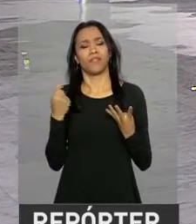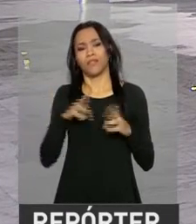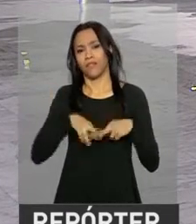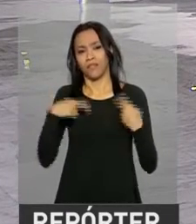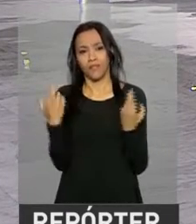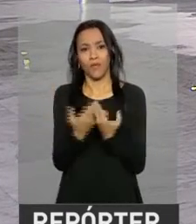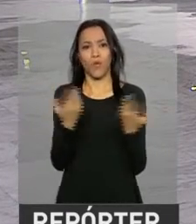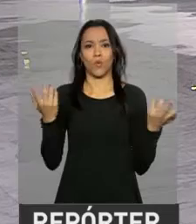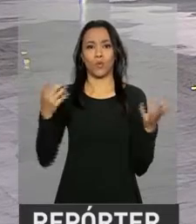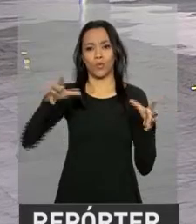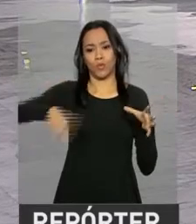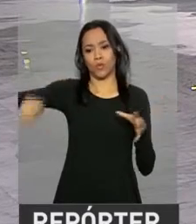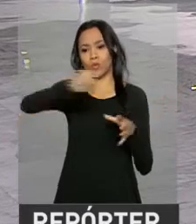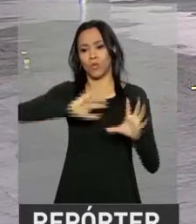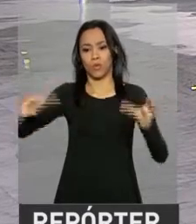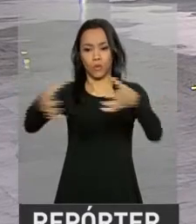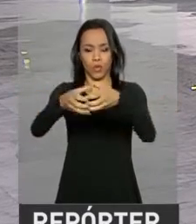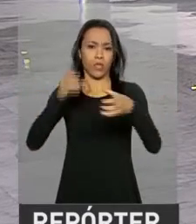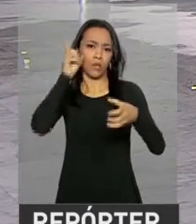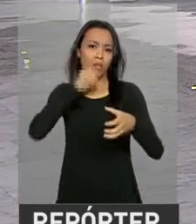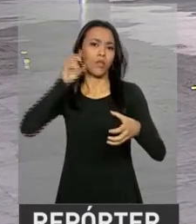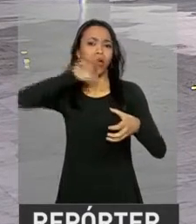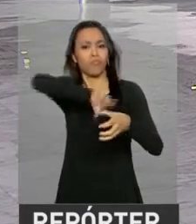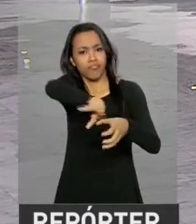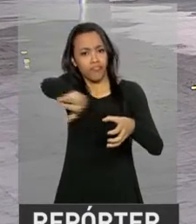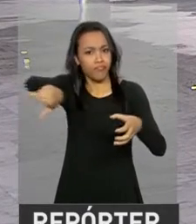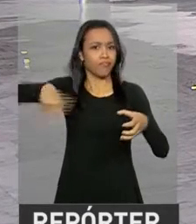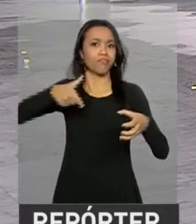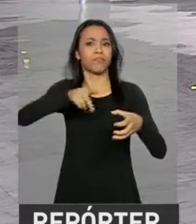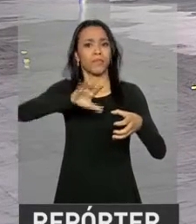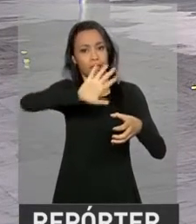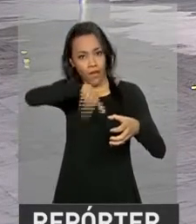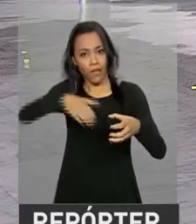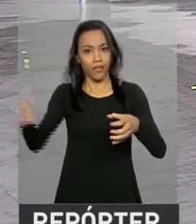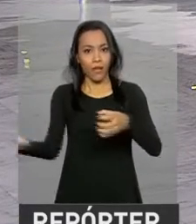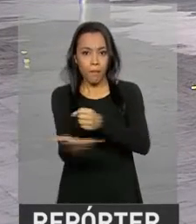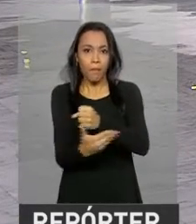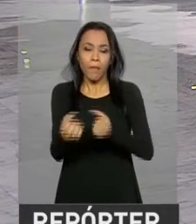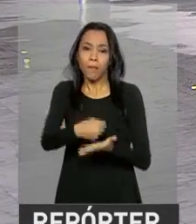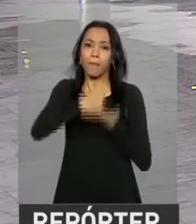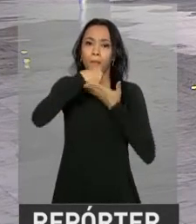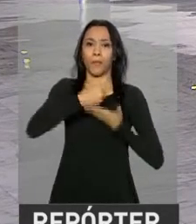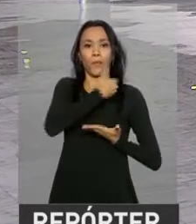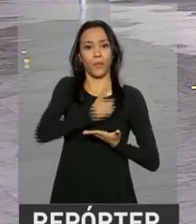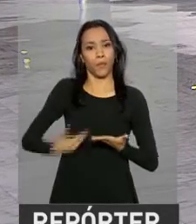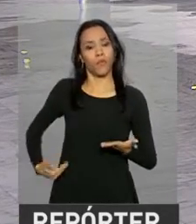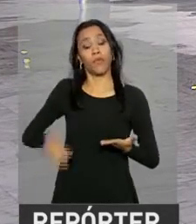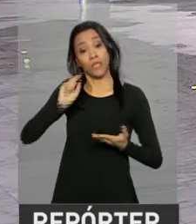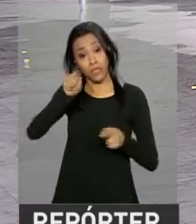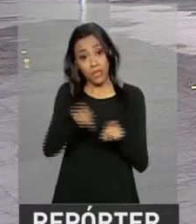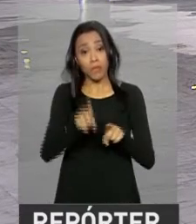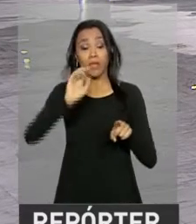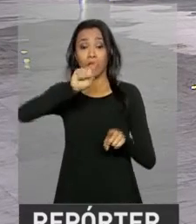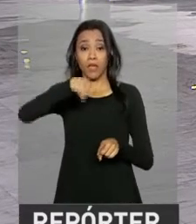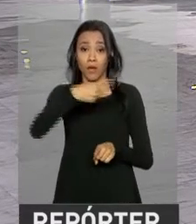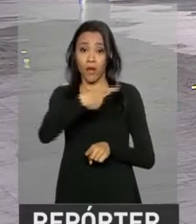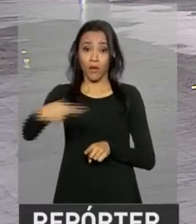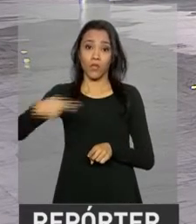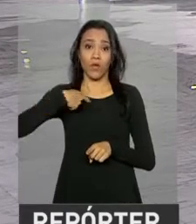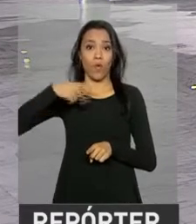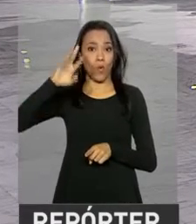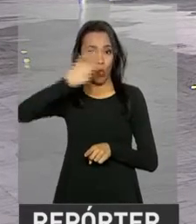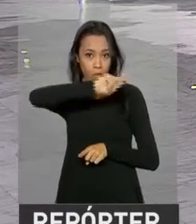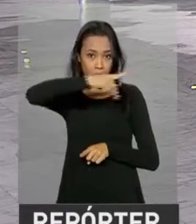reuniões com lamentar slim líderes congressistas da base aliada inclusive uma reunião com o presidente do senado federal senador